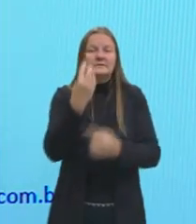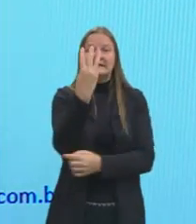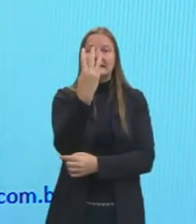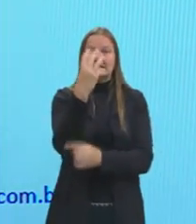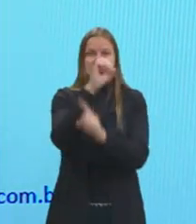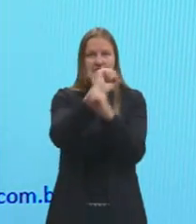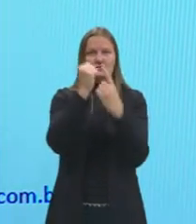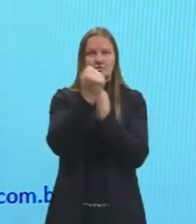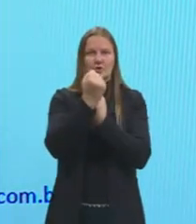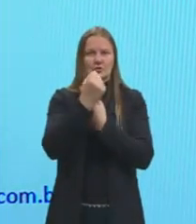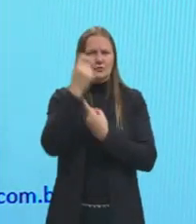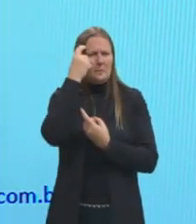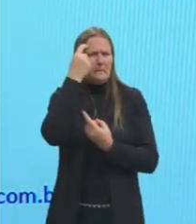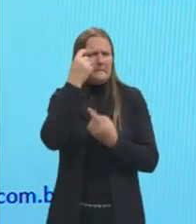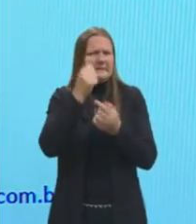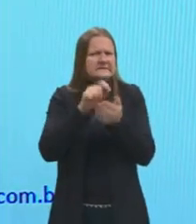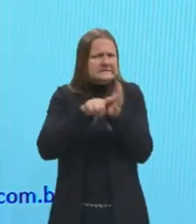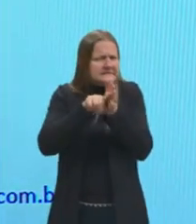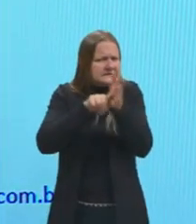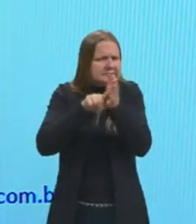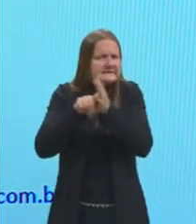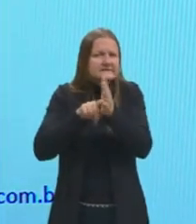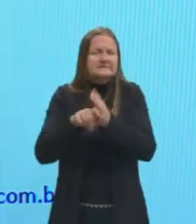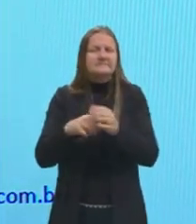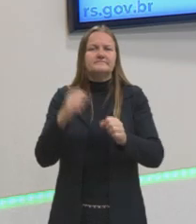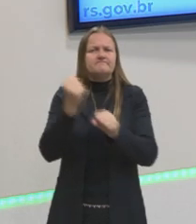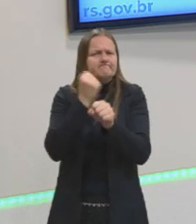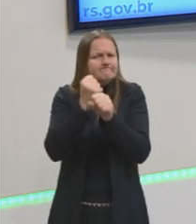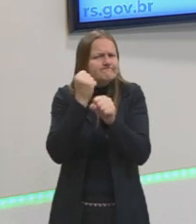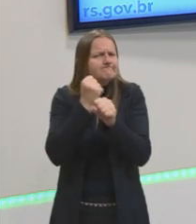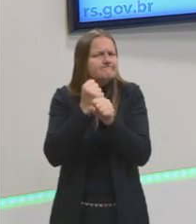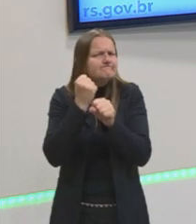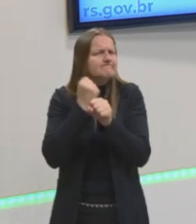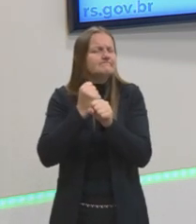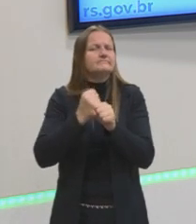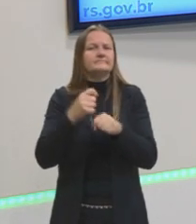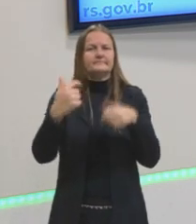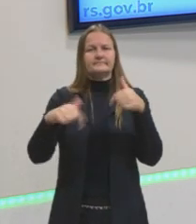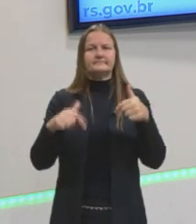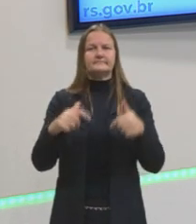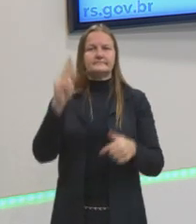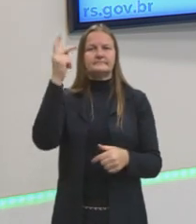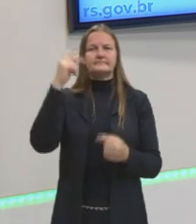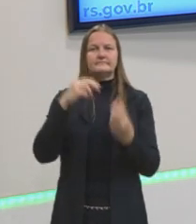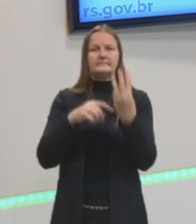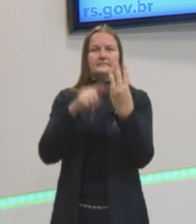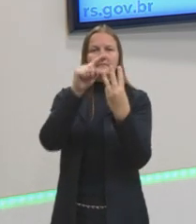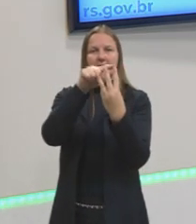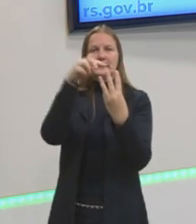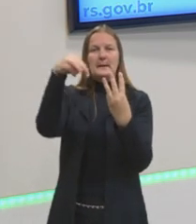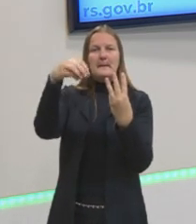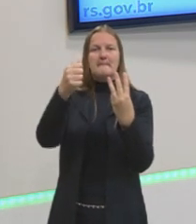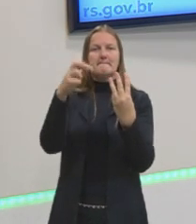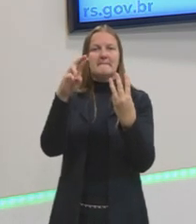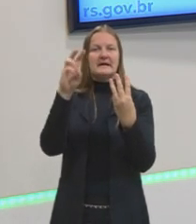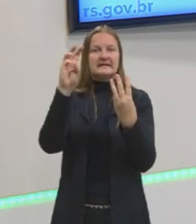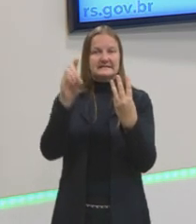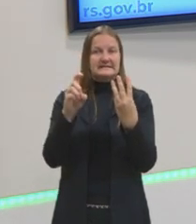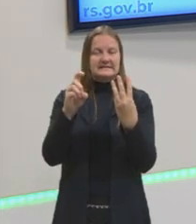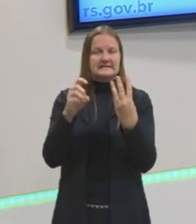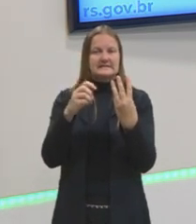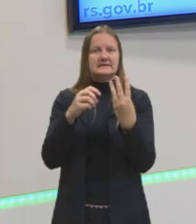sociólogos são importantes dentro do sistema da produção dessa dessa história do trabalho que é o Max o Max